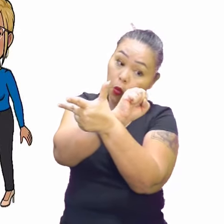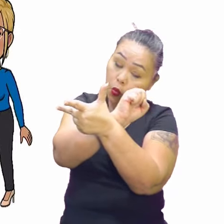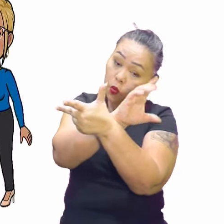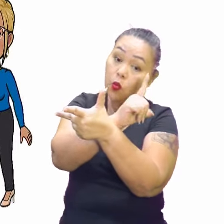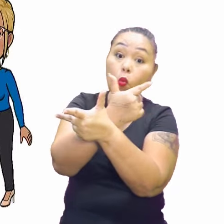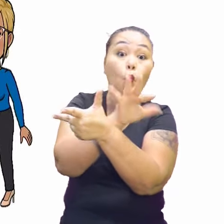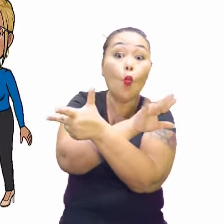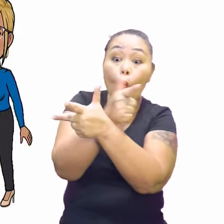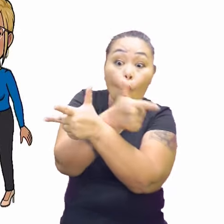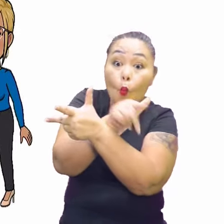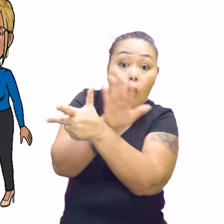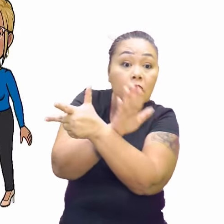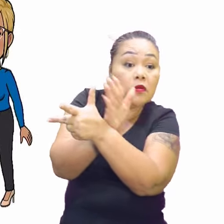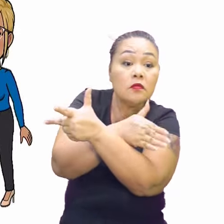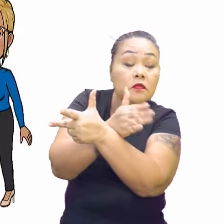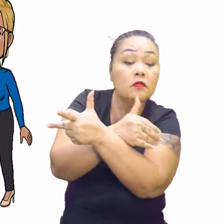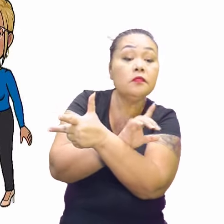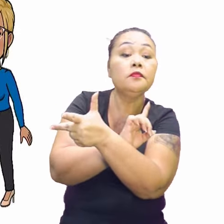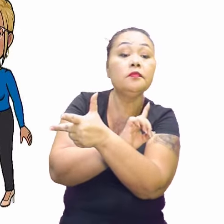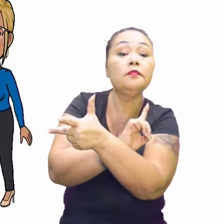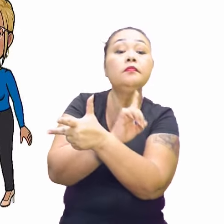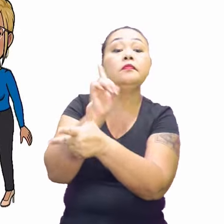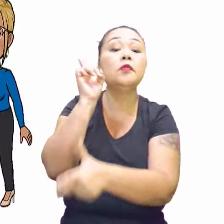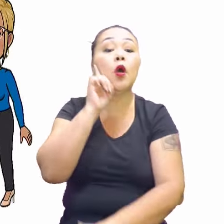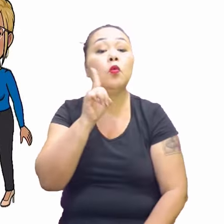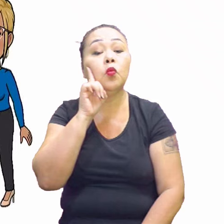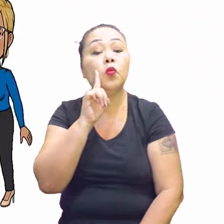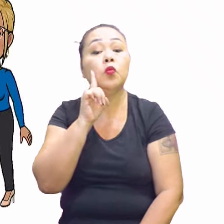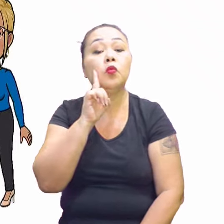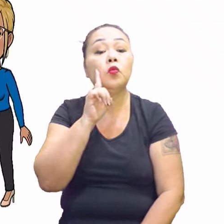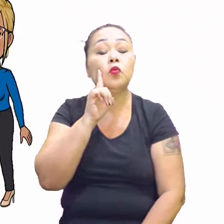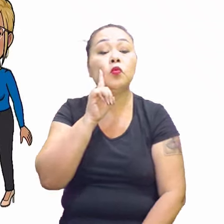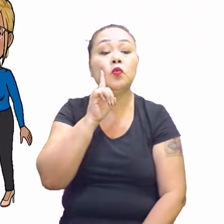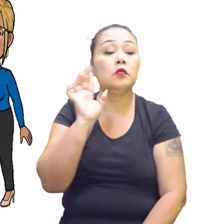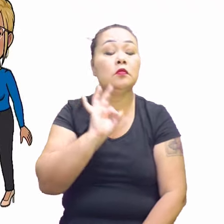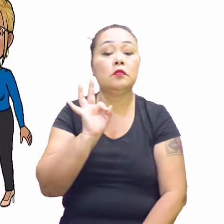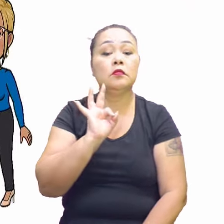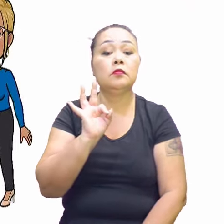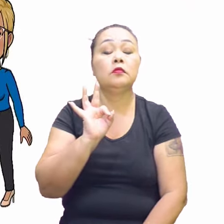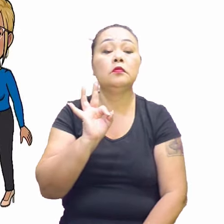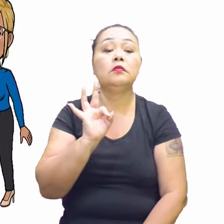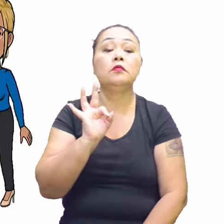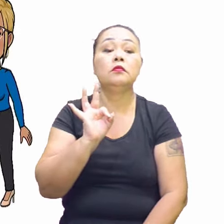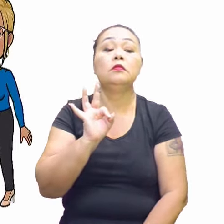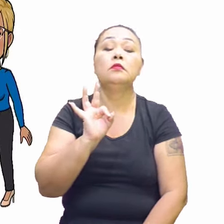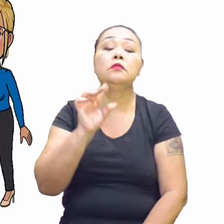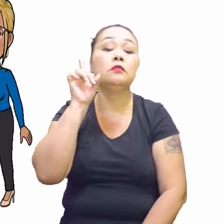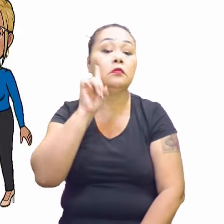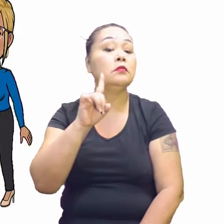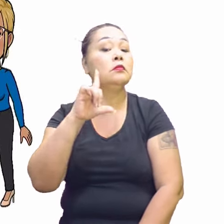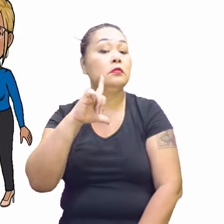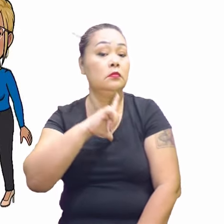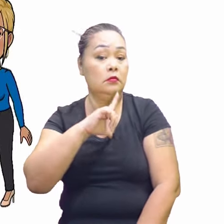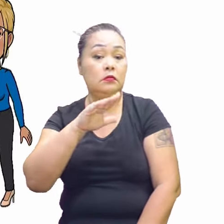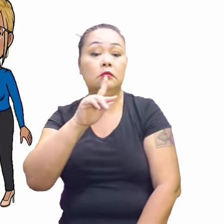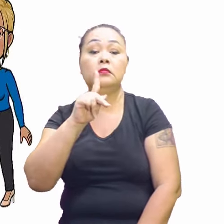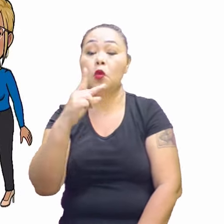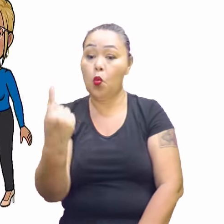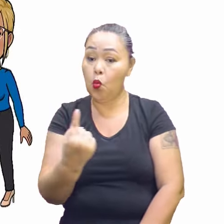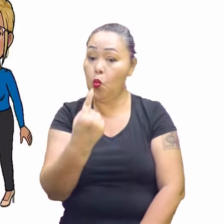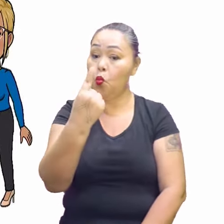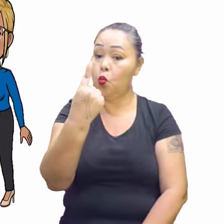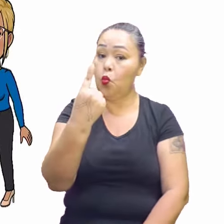não apareça, ó, se eu tivesse Estados Unidos sem um determinante, os possui